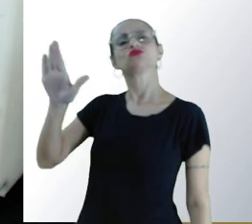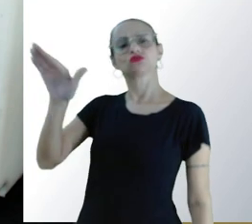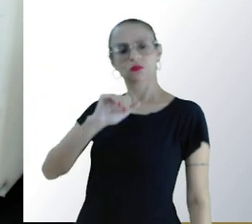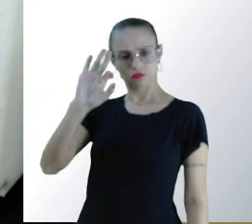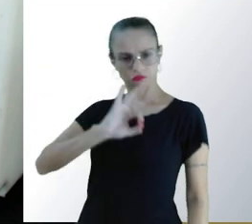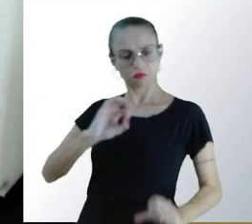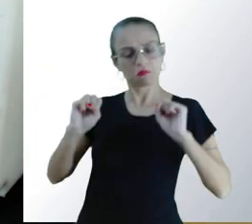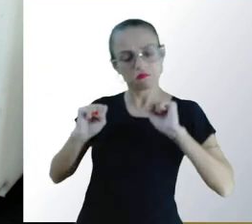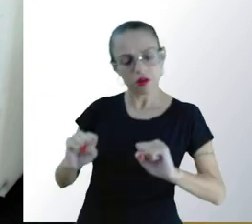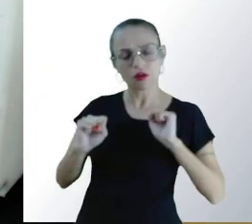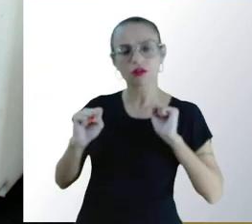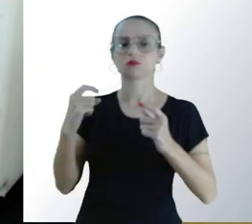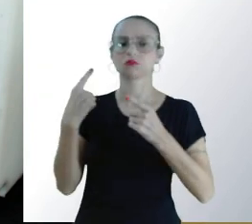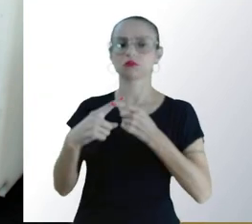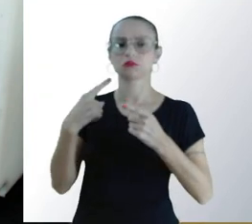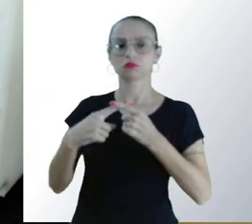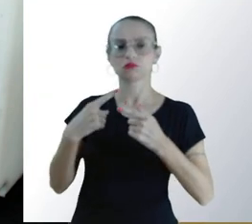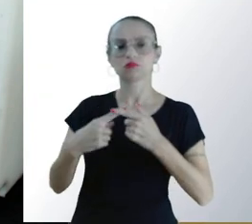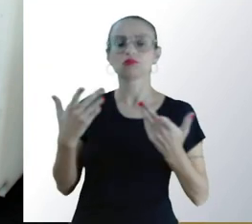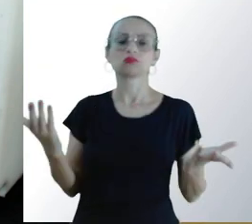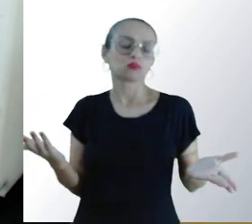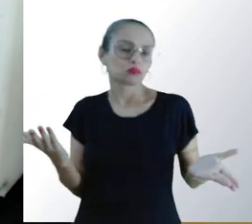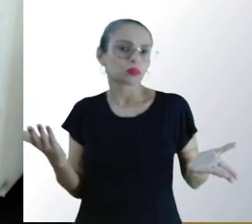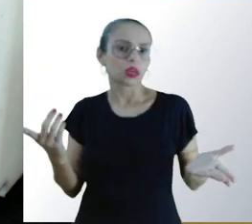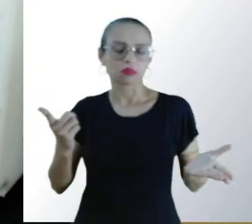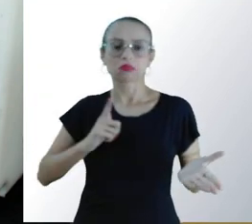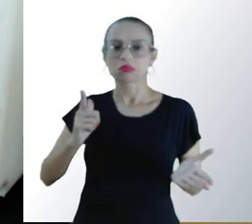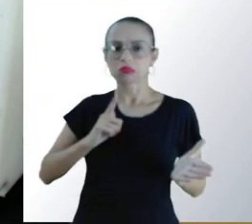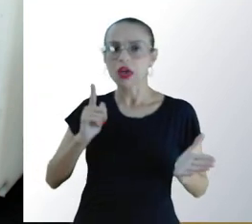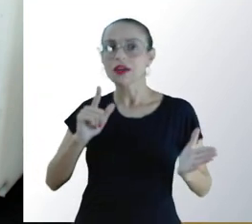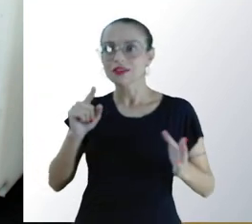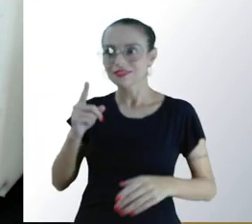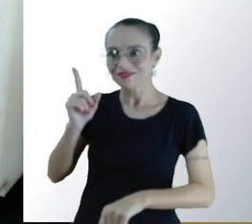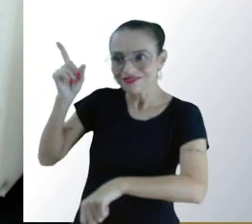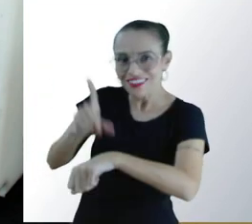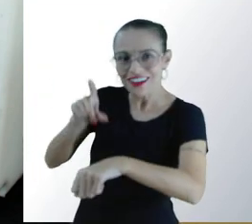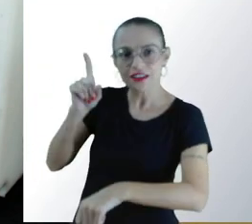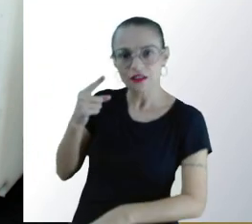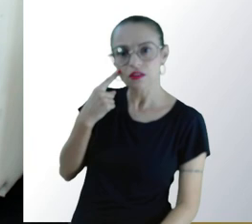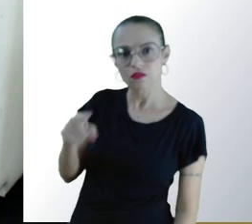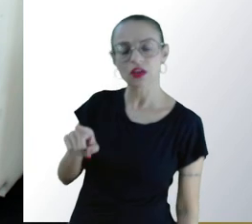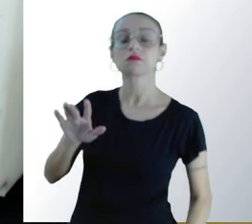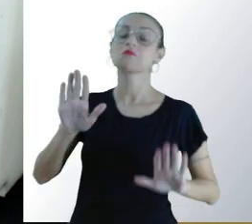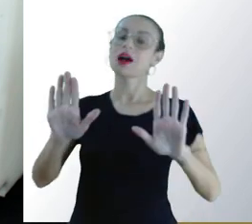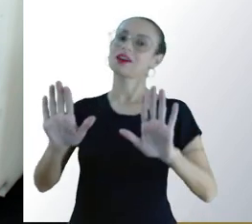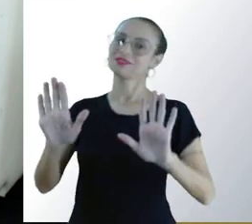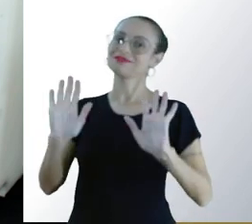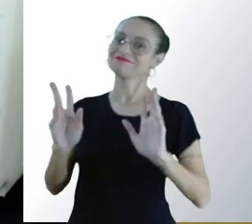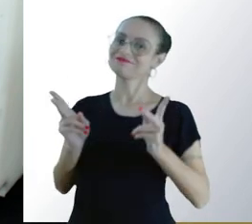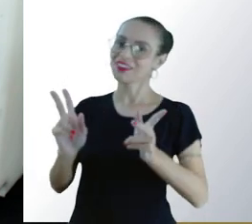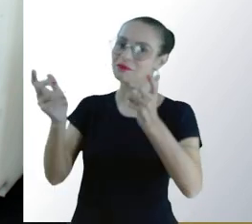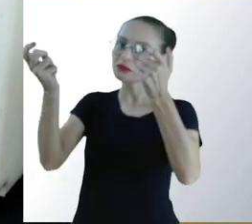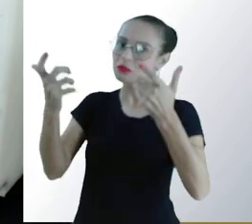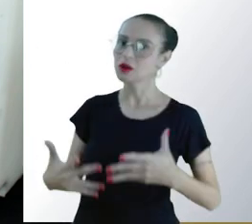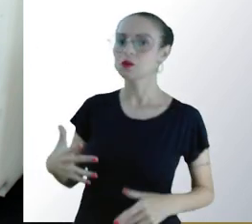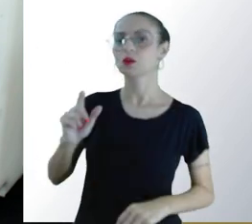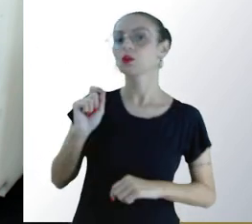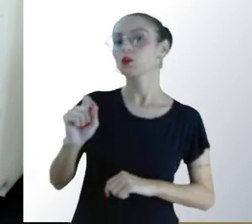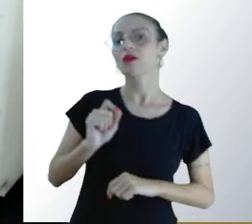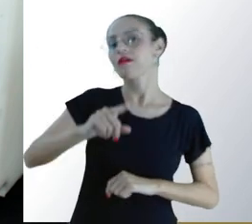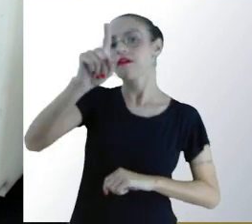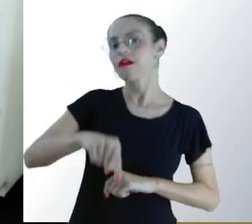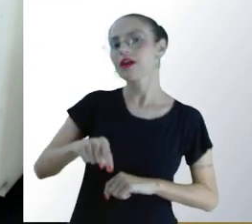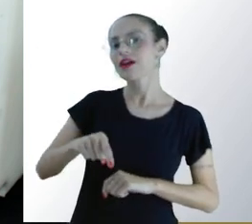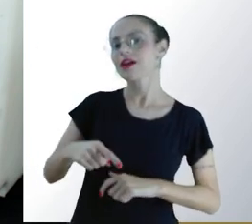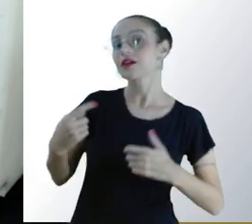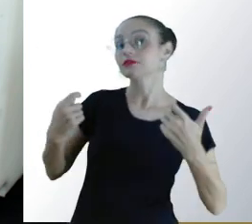há uma situação, de repente, de flagrante, de ato infracional. Porém, é aquilo que a gente sempre fala, é uma questão